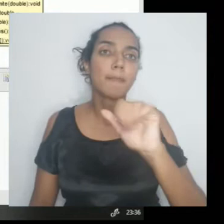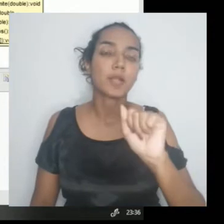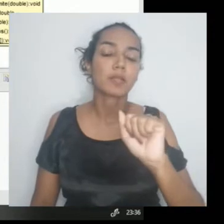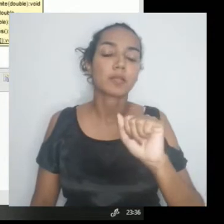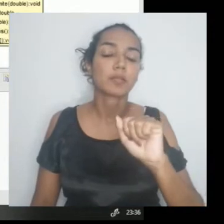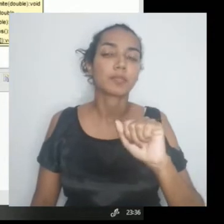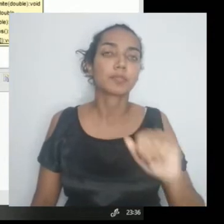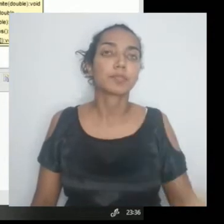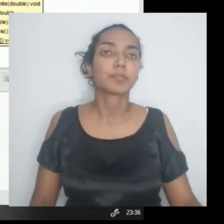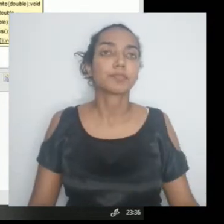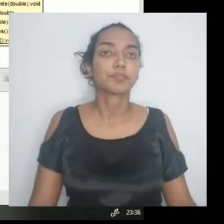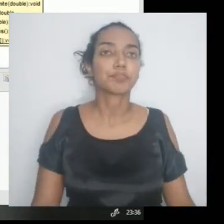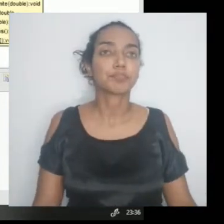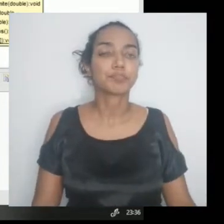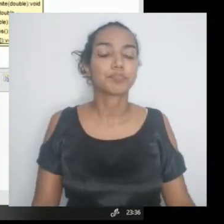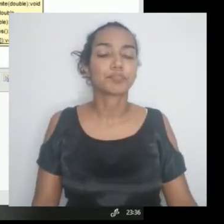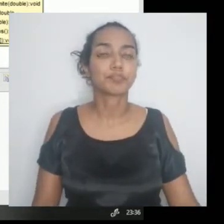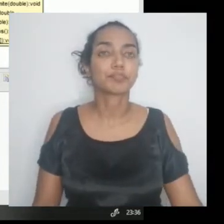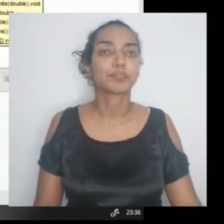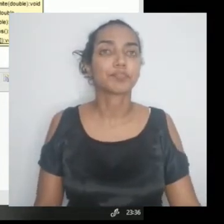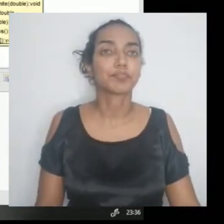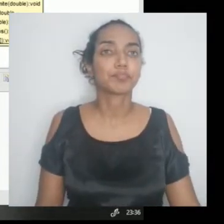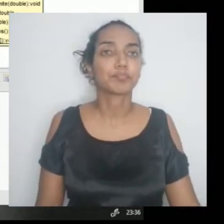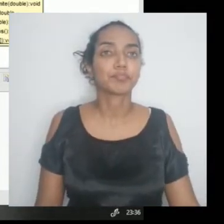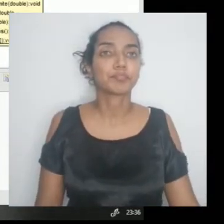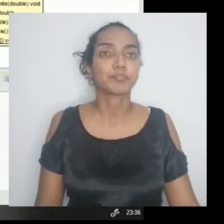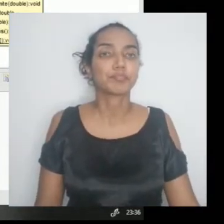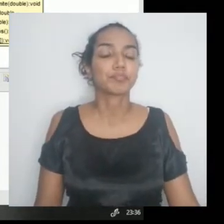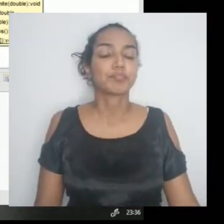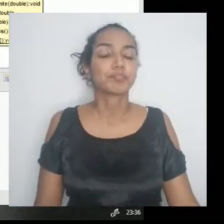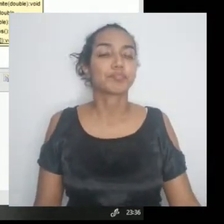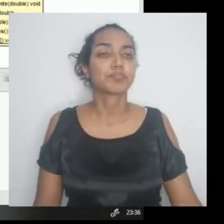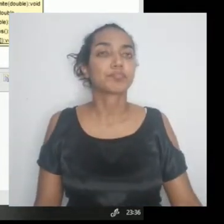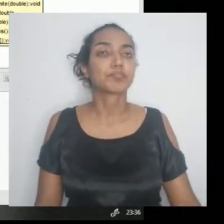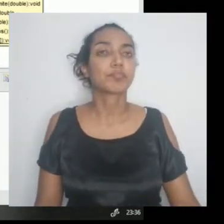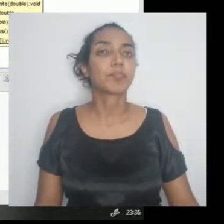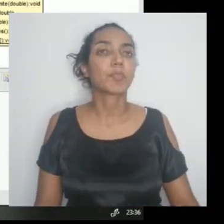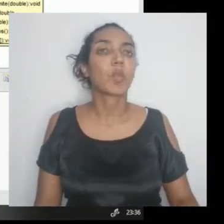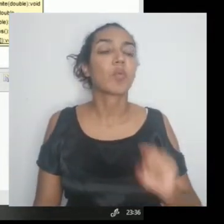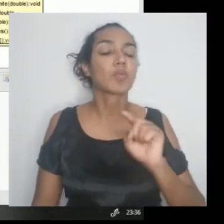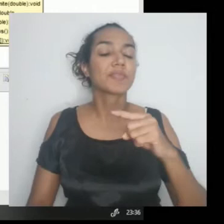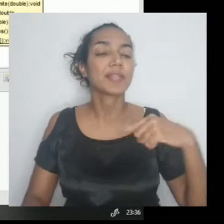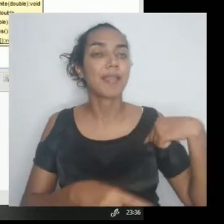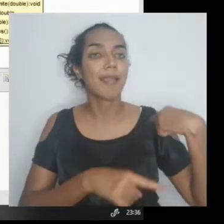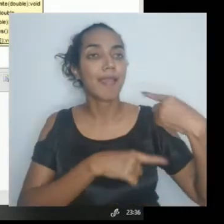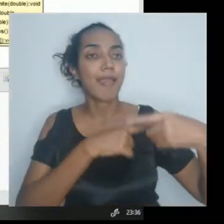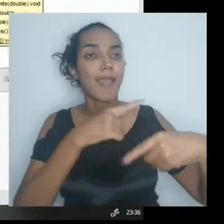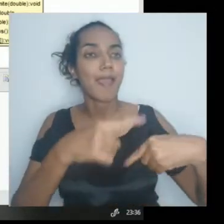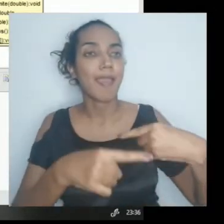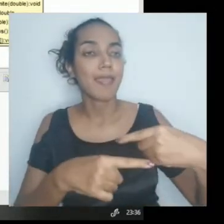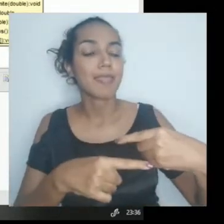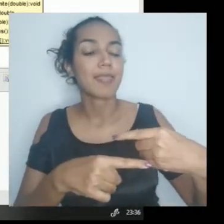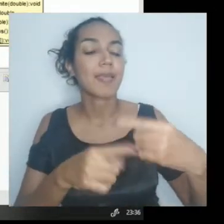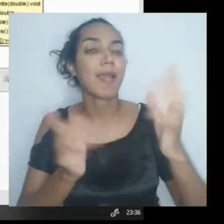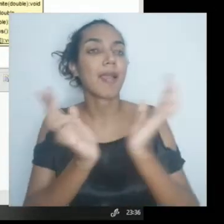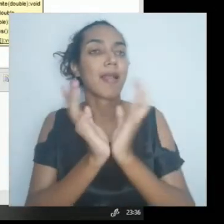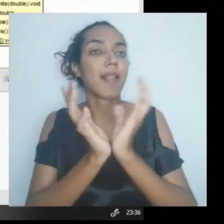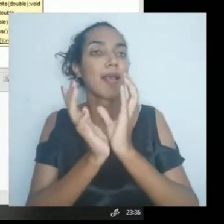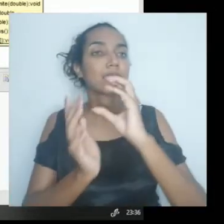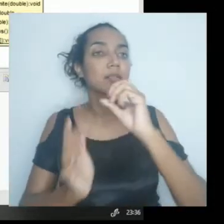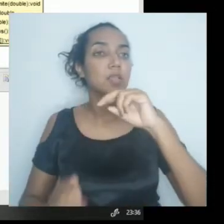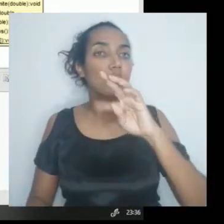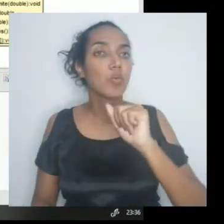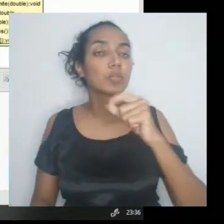conta. Porque quando você herda a classe conta, você herda todos os métodos públicos. Importante